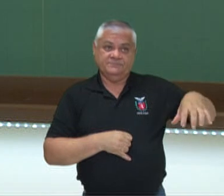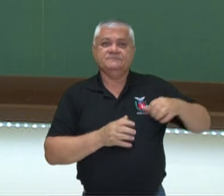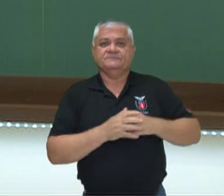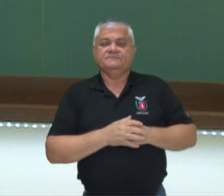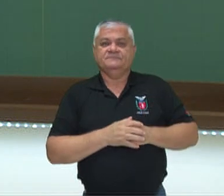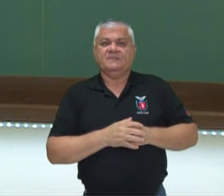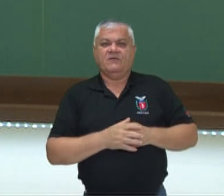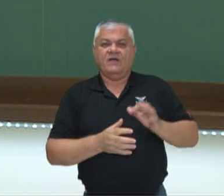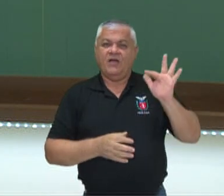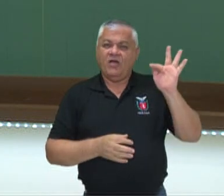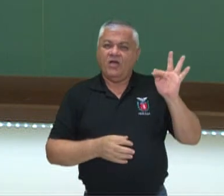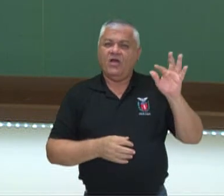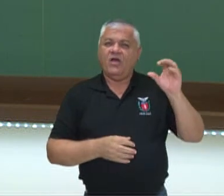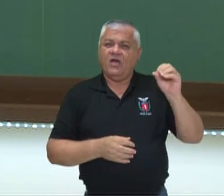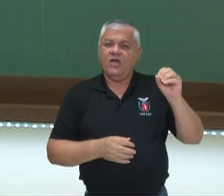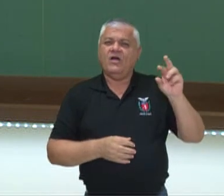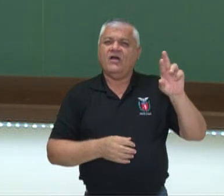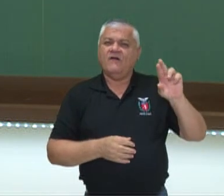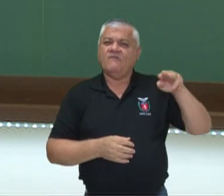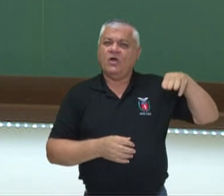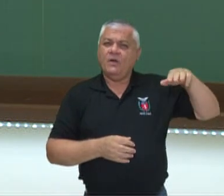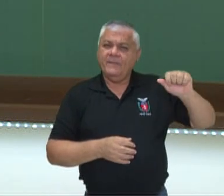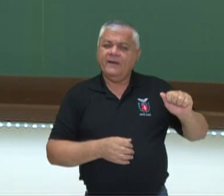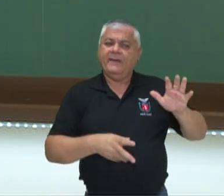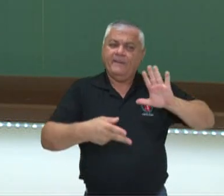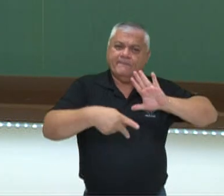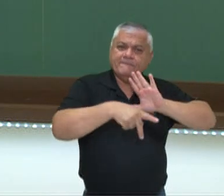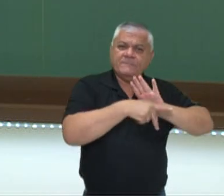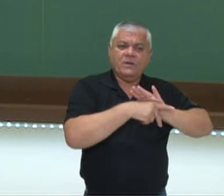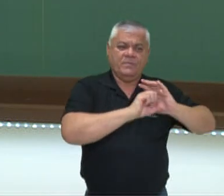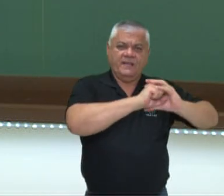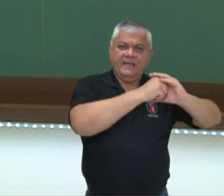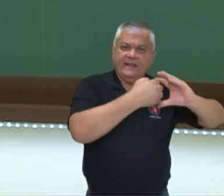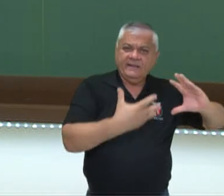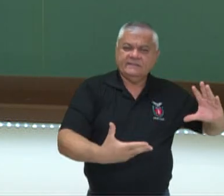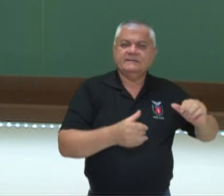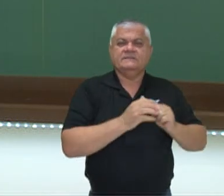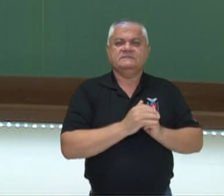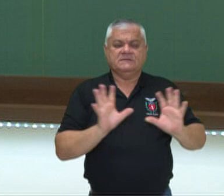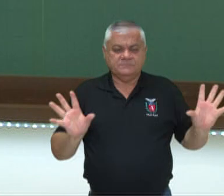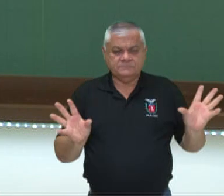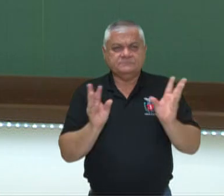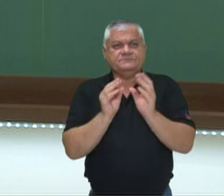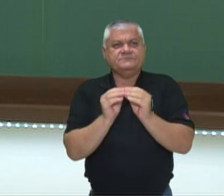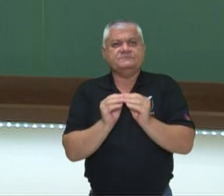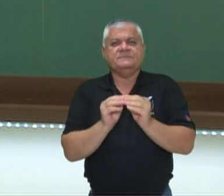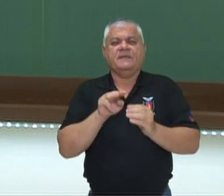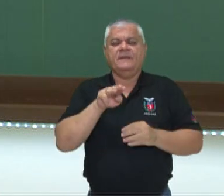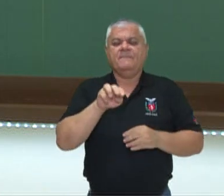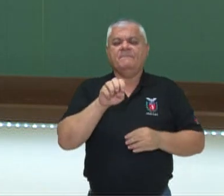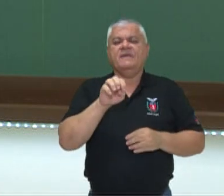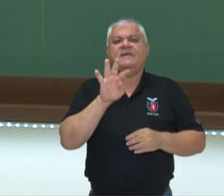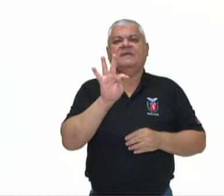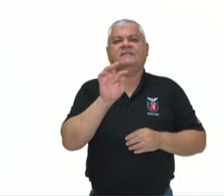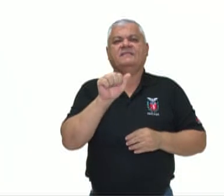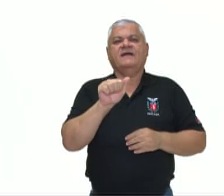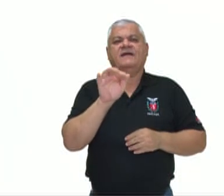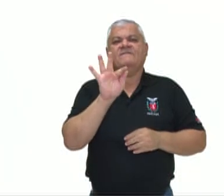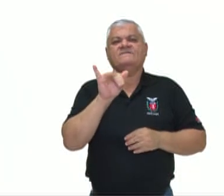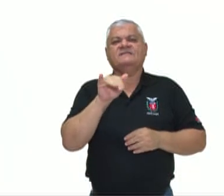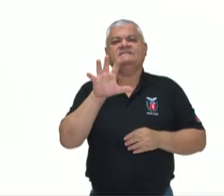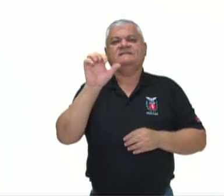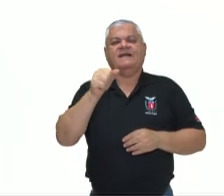essas distinções todas compõem a chamada metafísica aristotélica. Explique